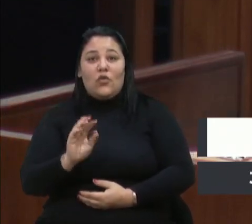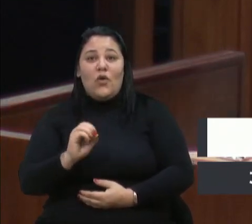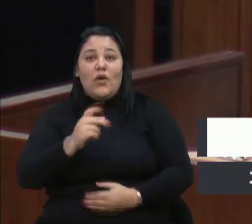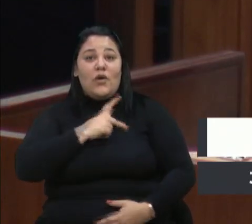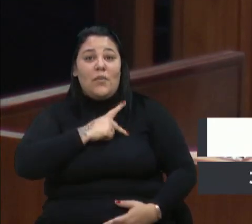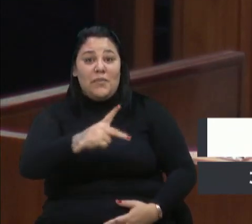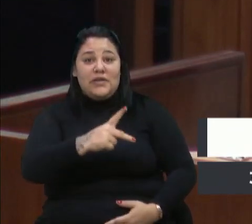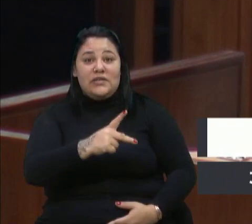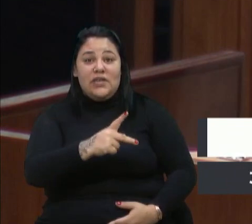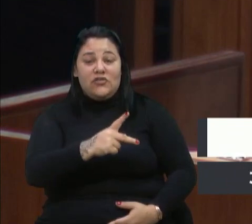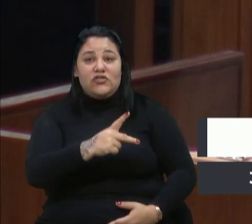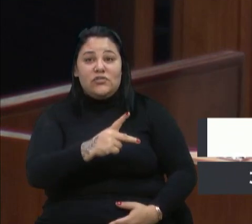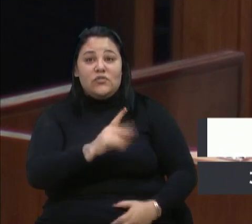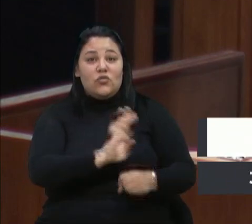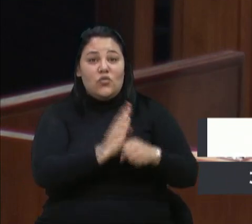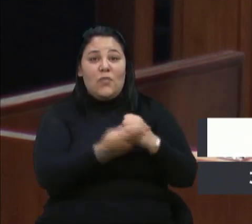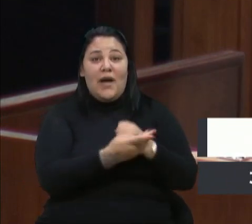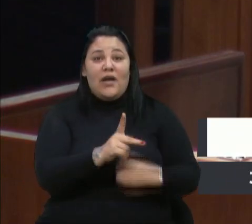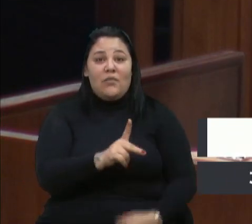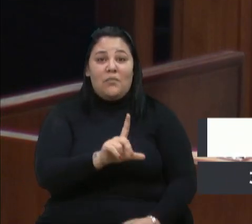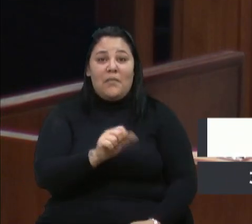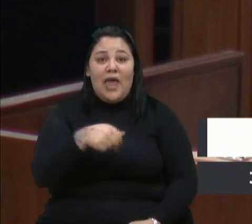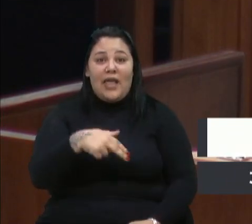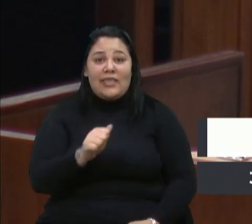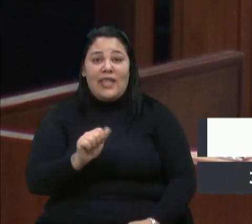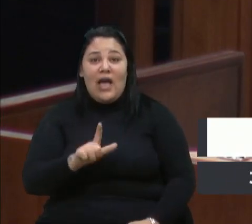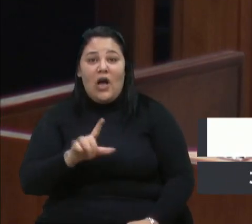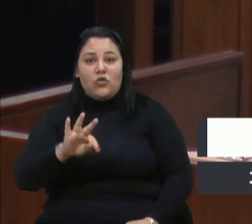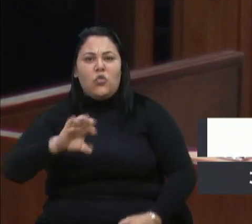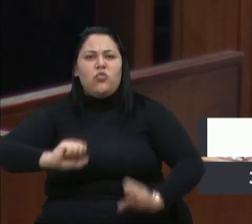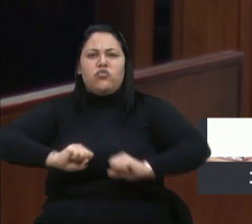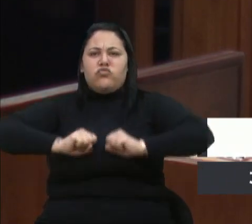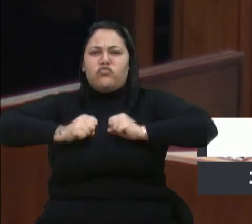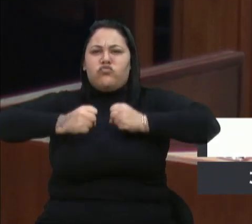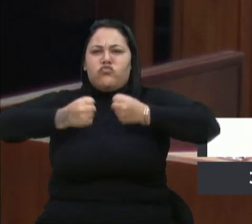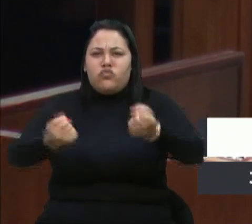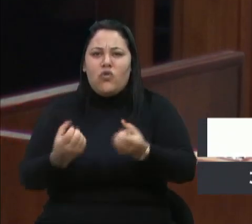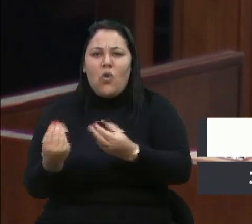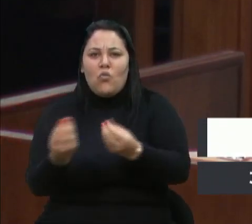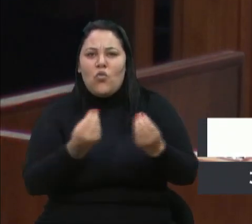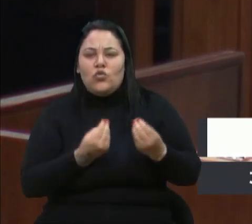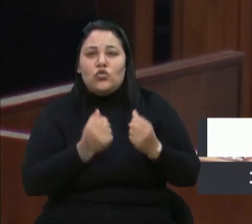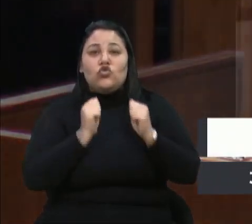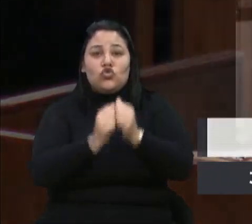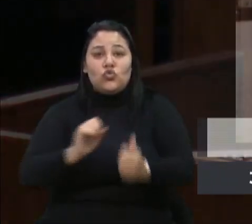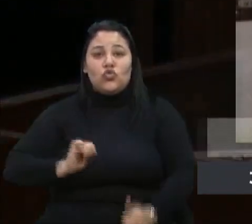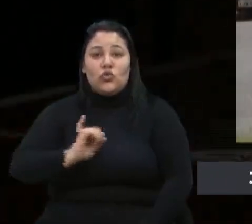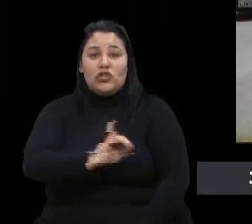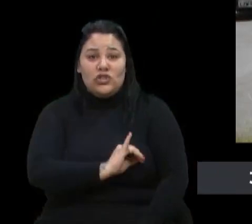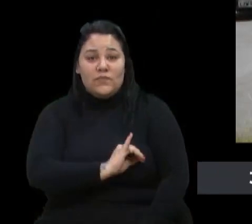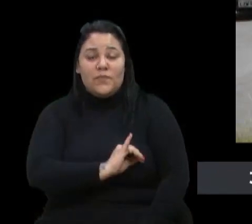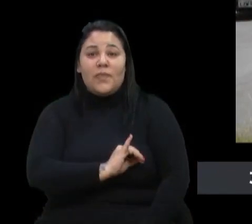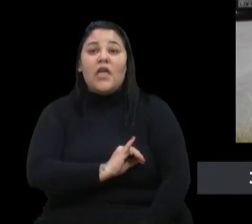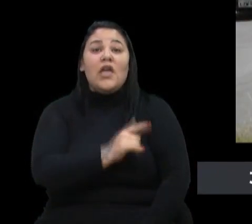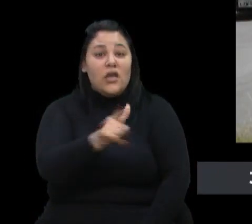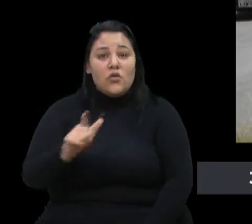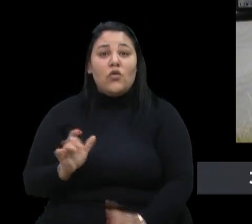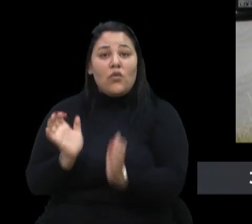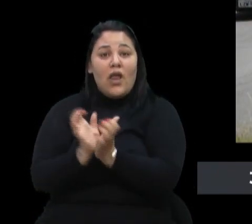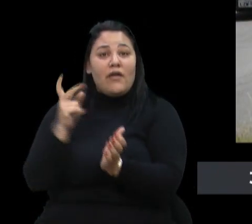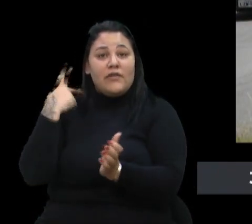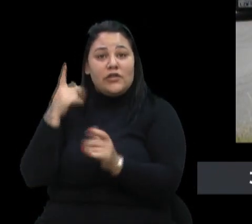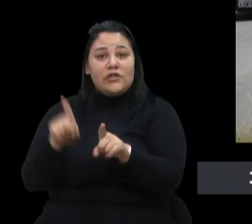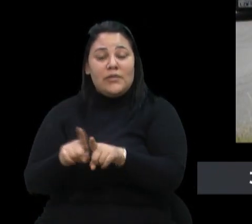do Planalto, né, se empenhou muito junto com o Edi Carlos e também outros colegas. Ainda